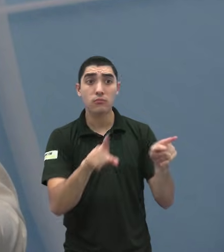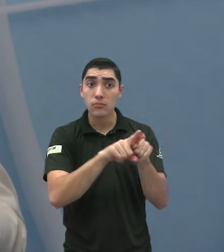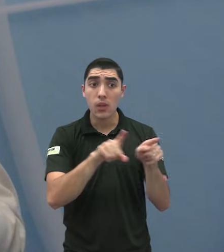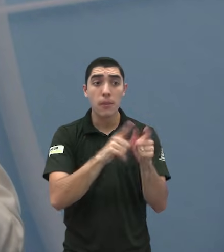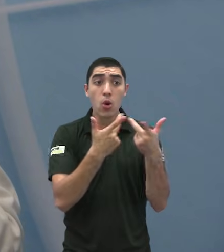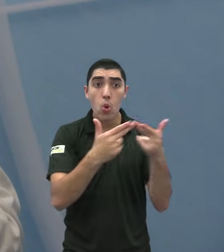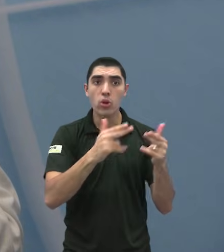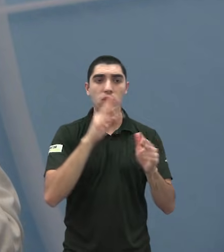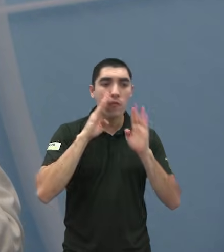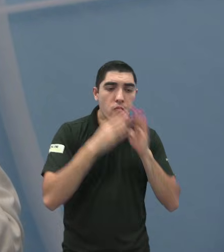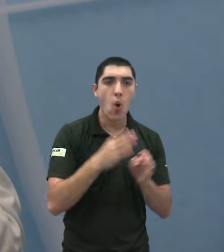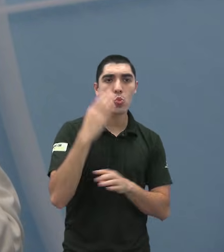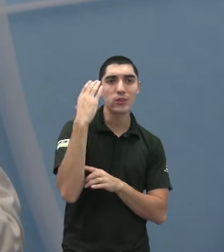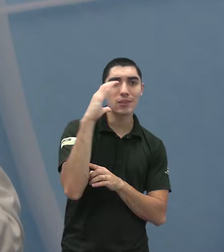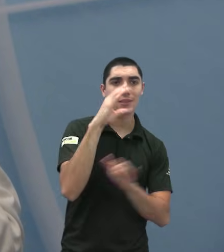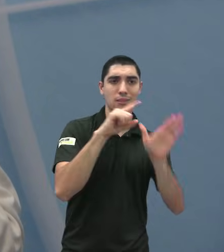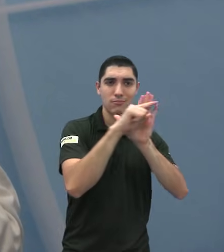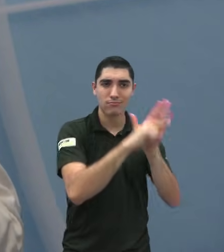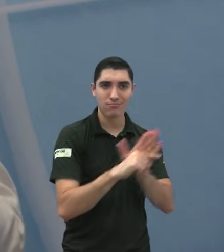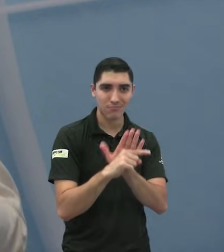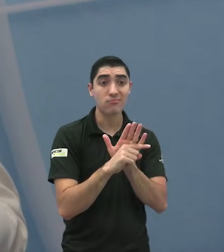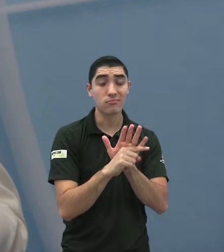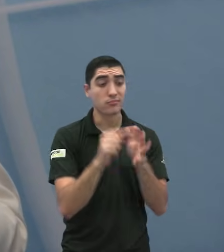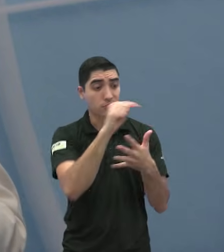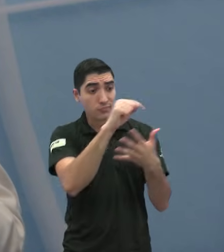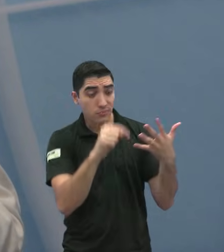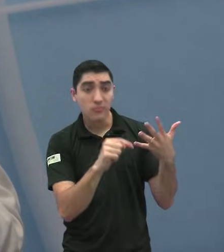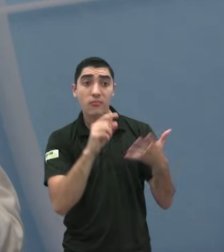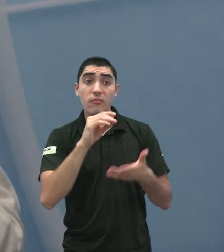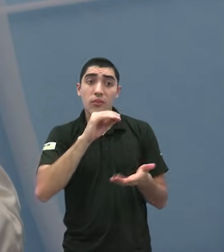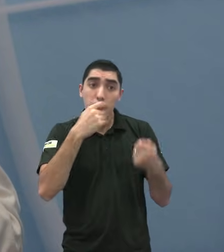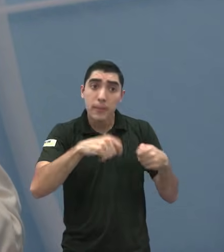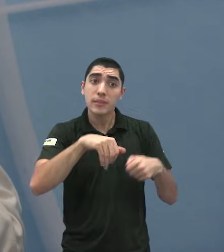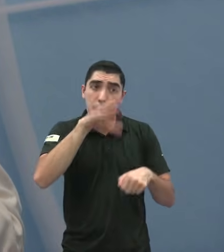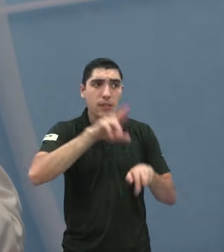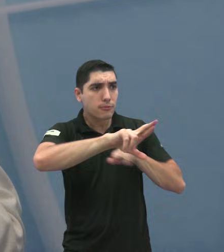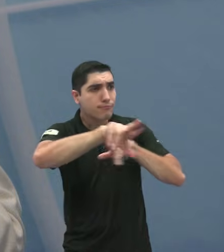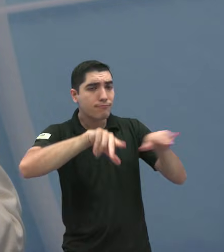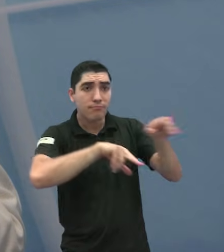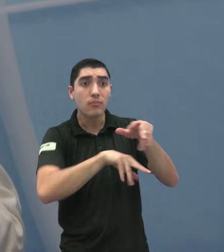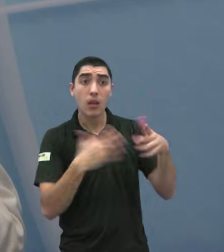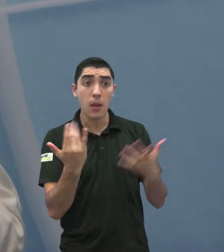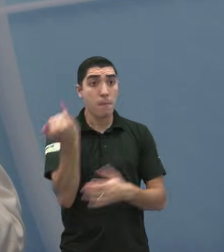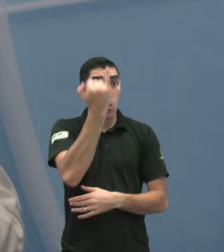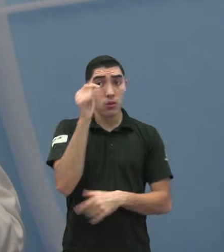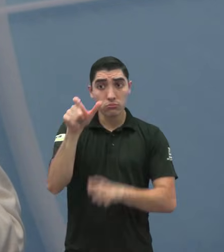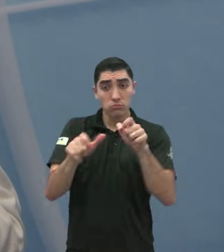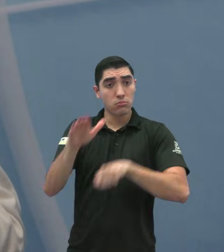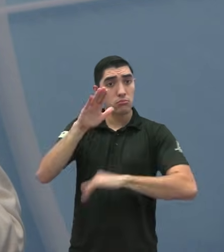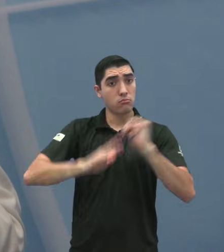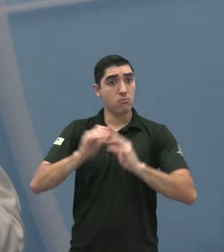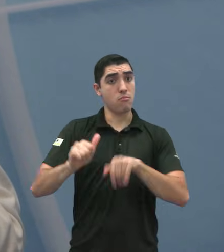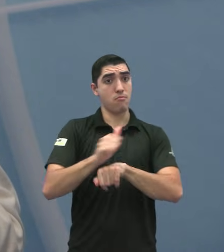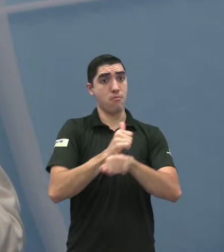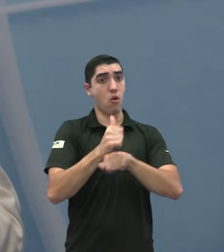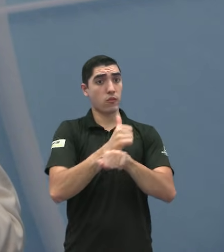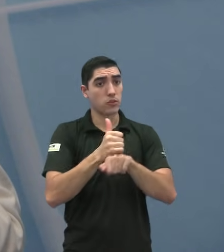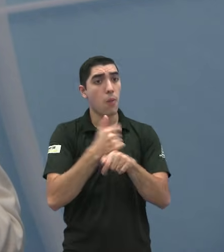publicações científicas, né, gente? Esses profissionais são fundamentais para trazer